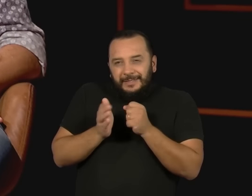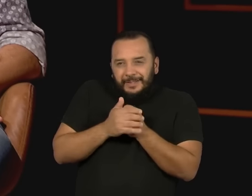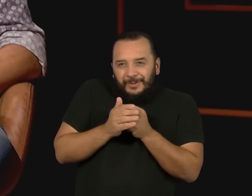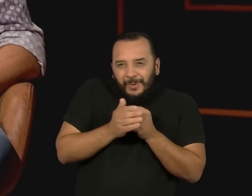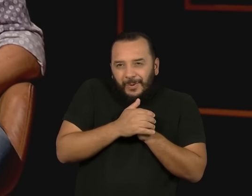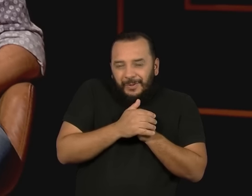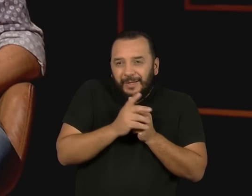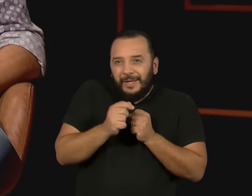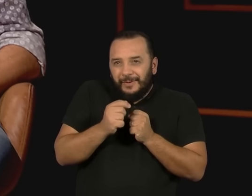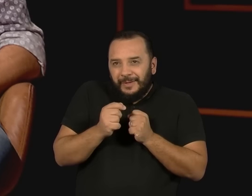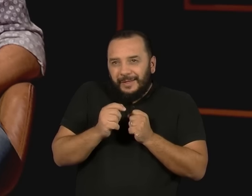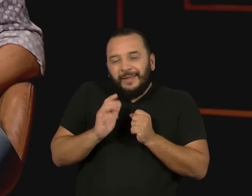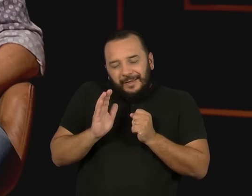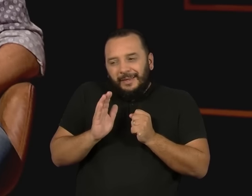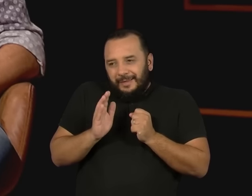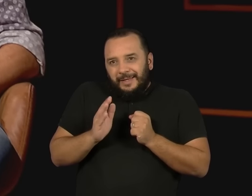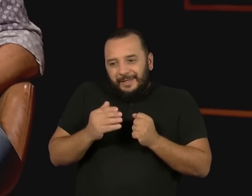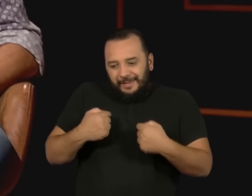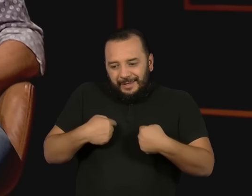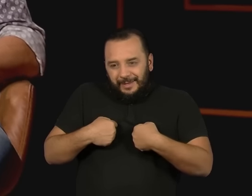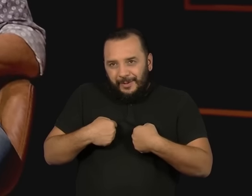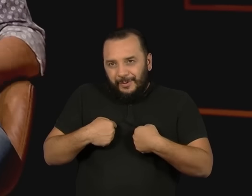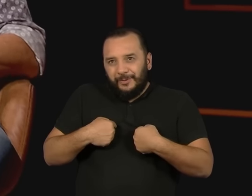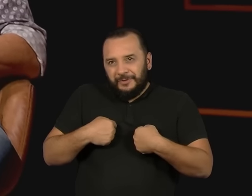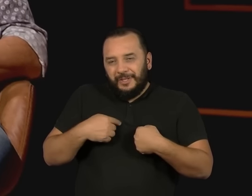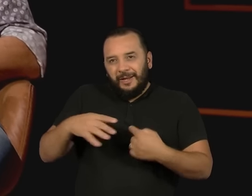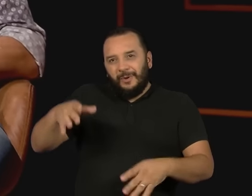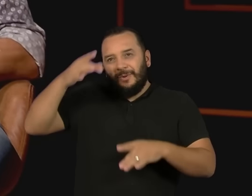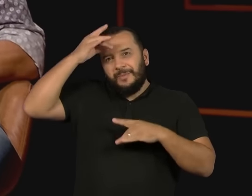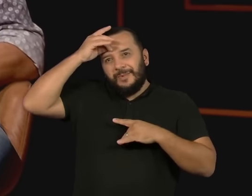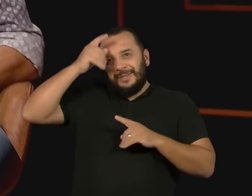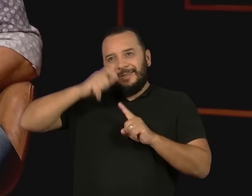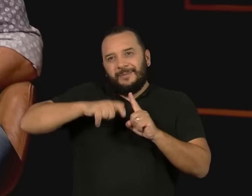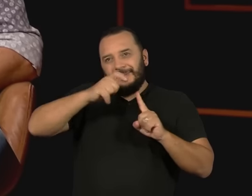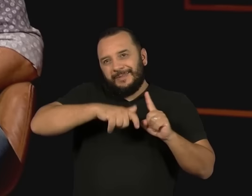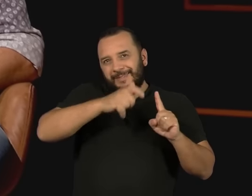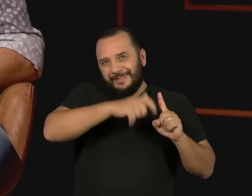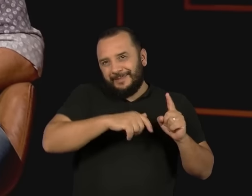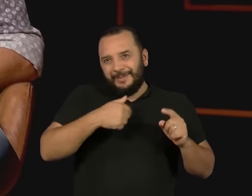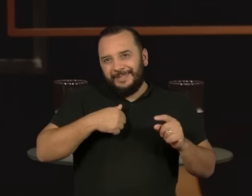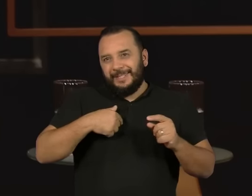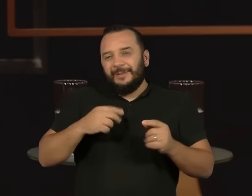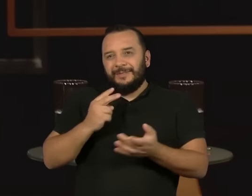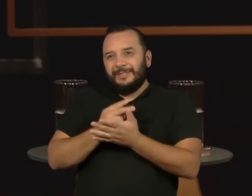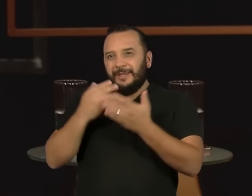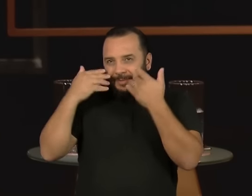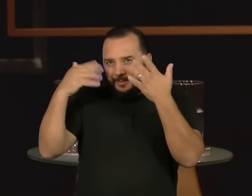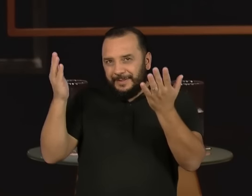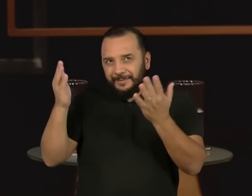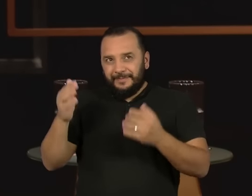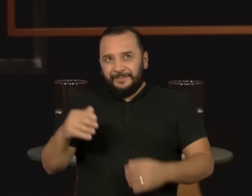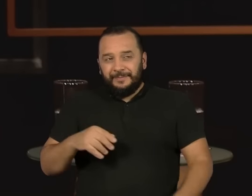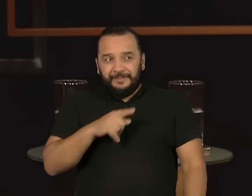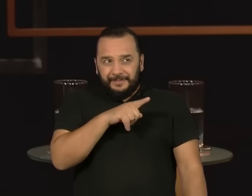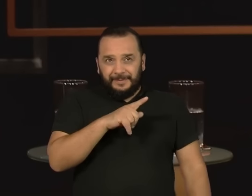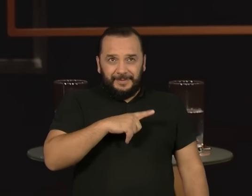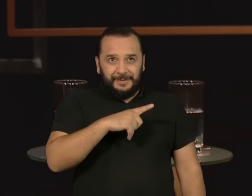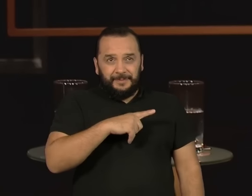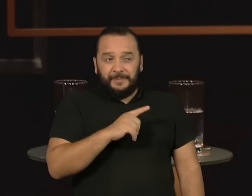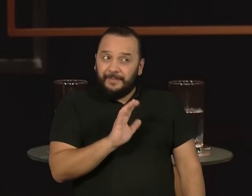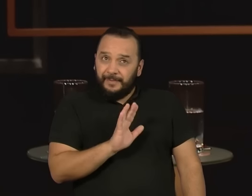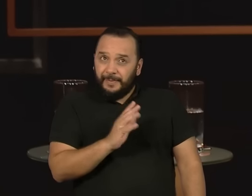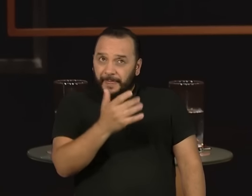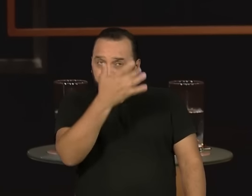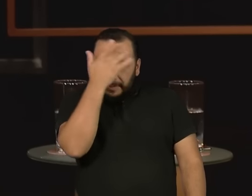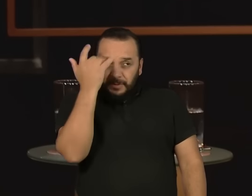detrás das personagens, né? Mas até entender isso, eu fui muito aparecido. Mas aí parece que por causa de uma garota, foi o que me